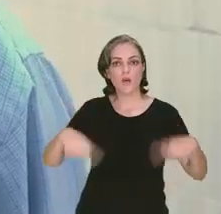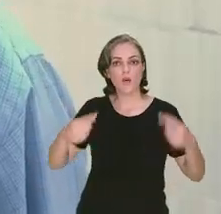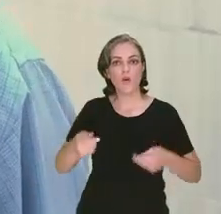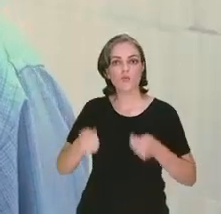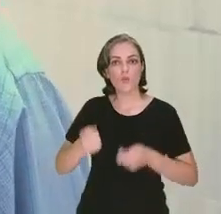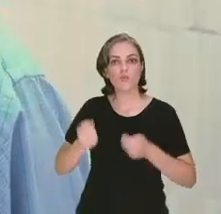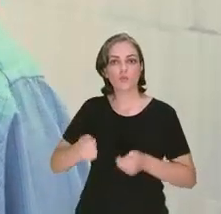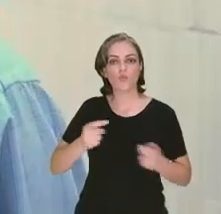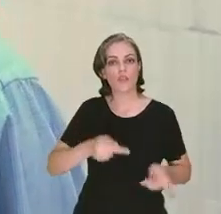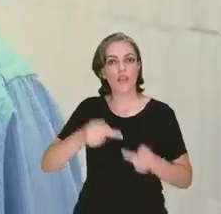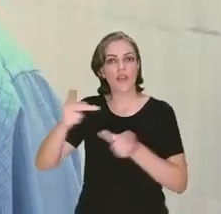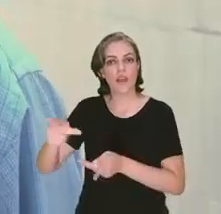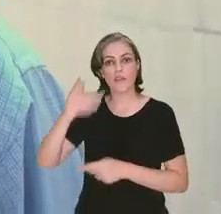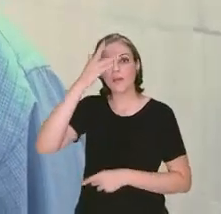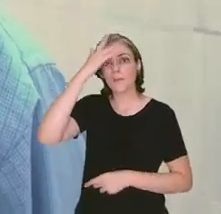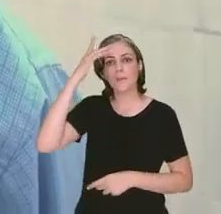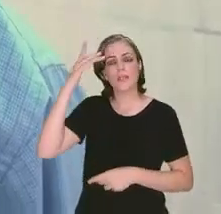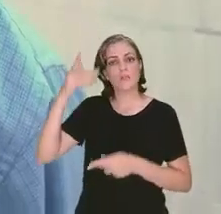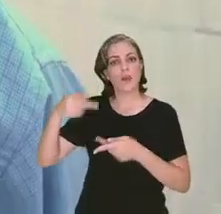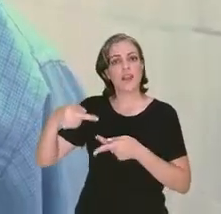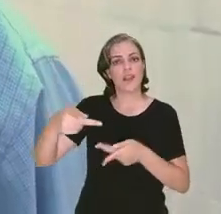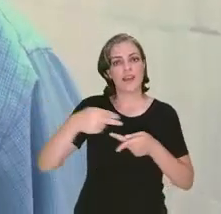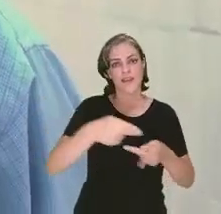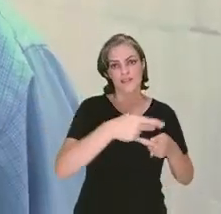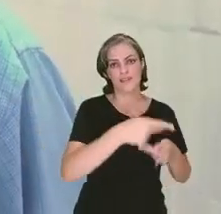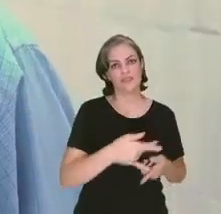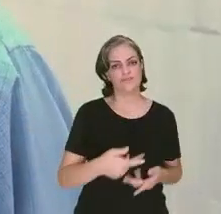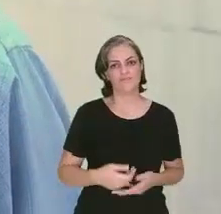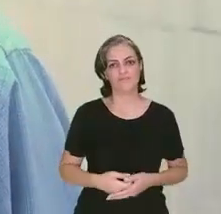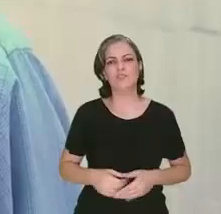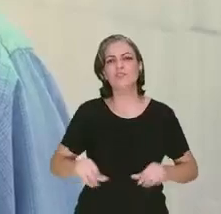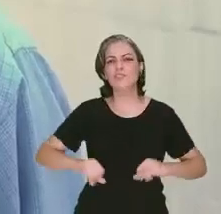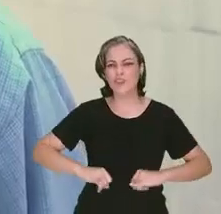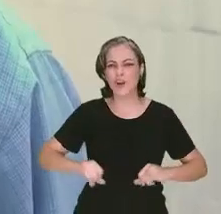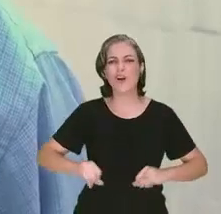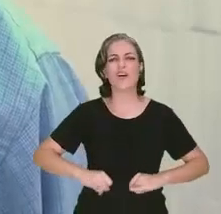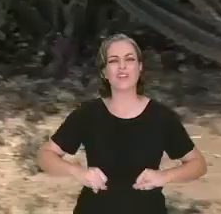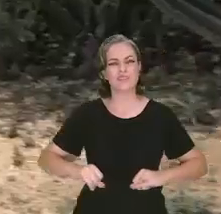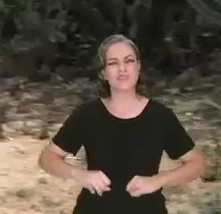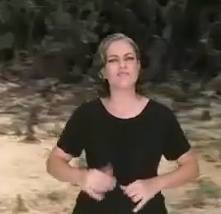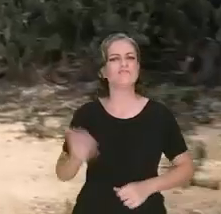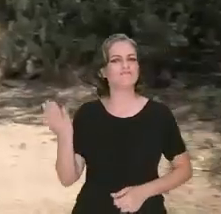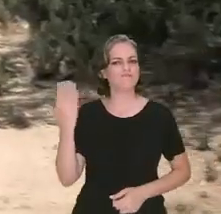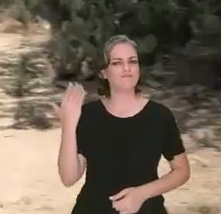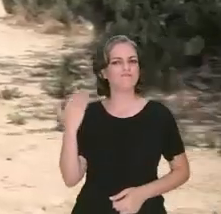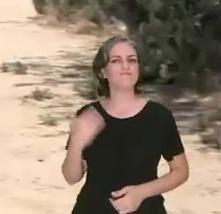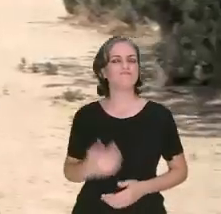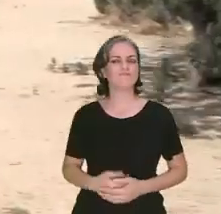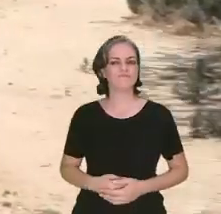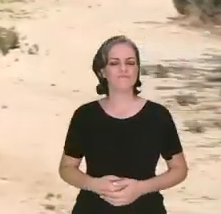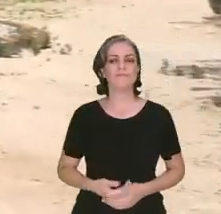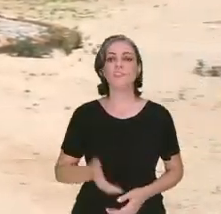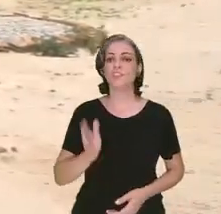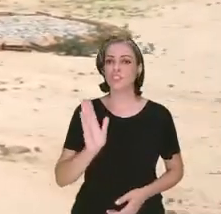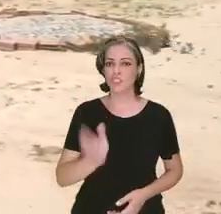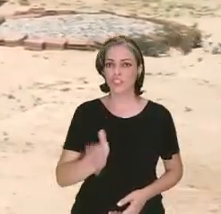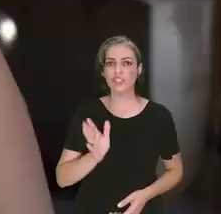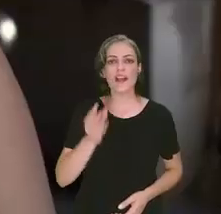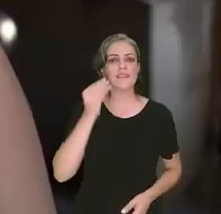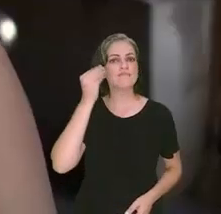vários vendedores de água ambulância distribuem água na cidade e o seu sofrimento era terrível Bom